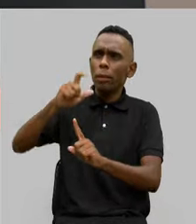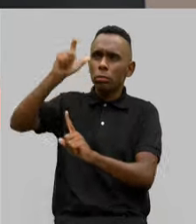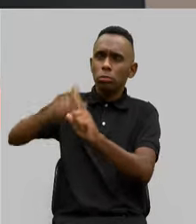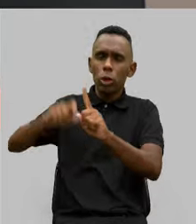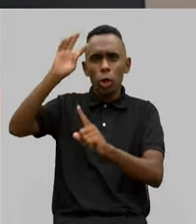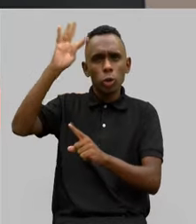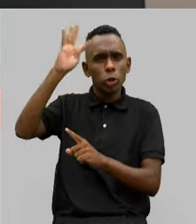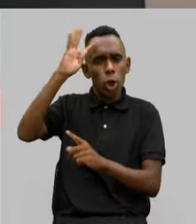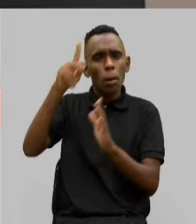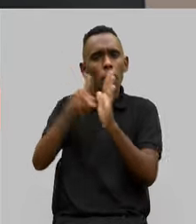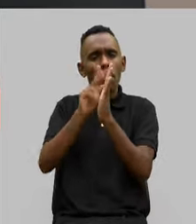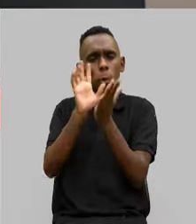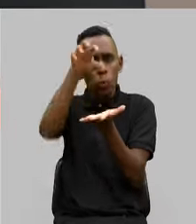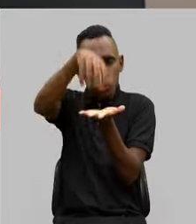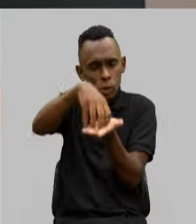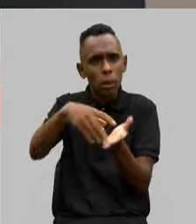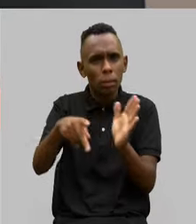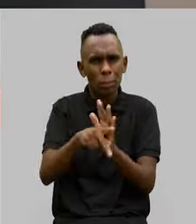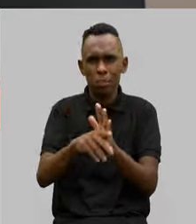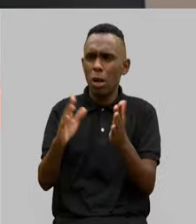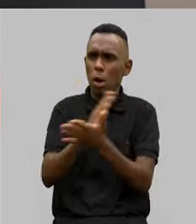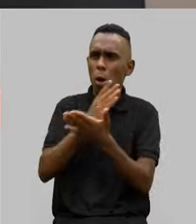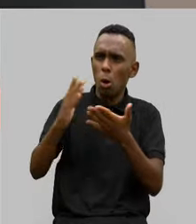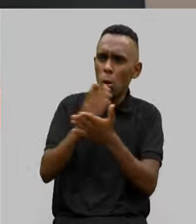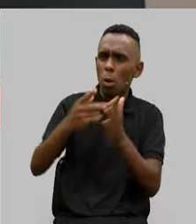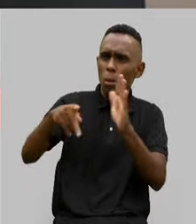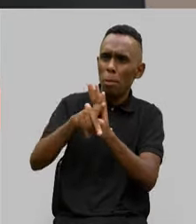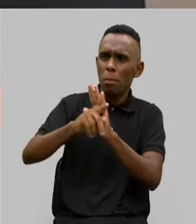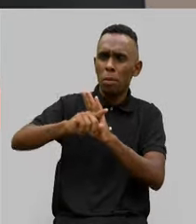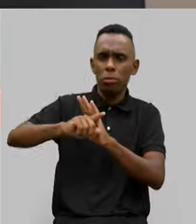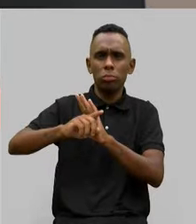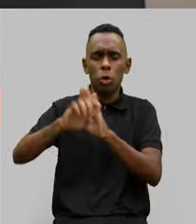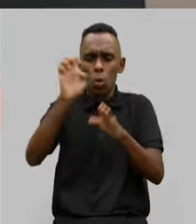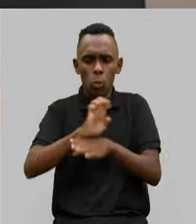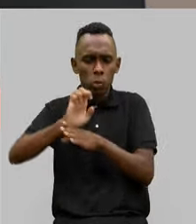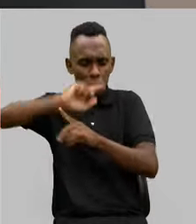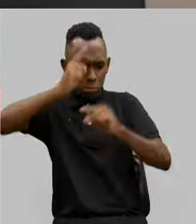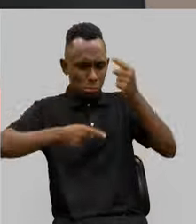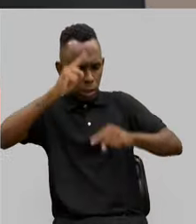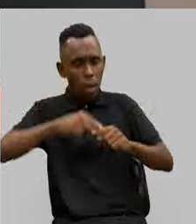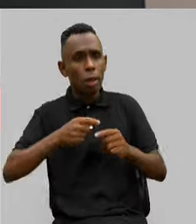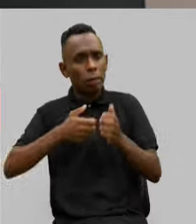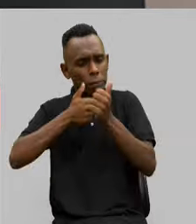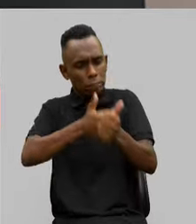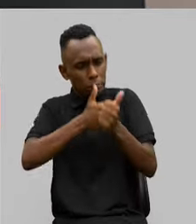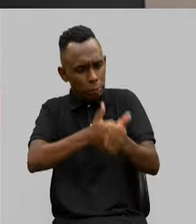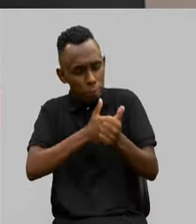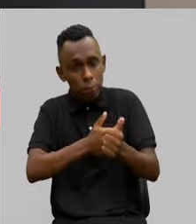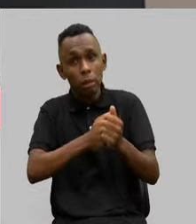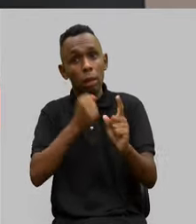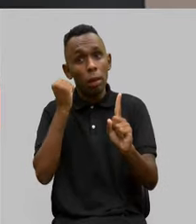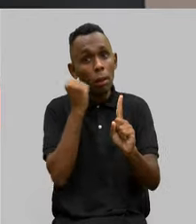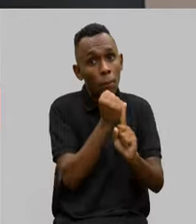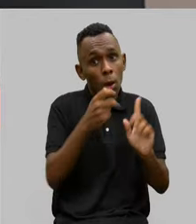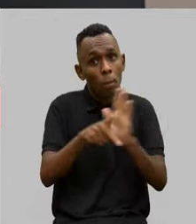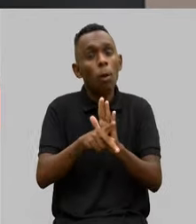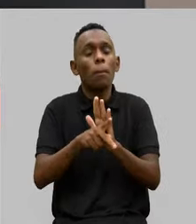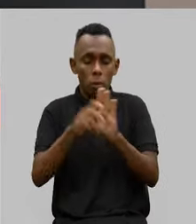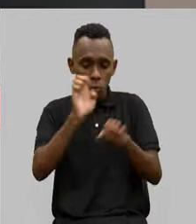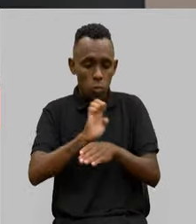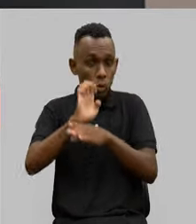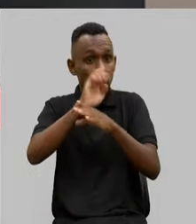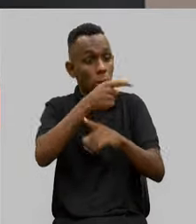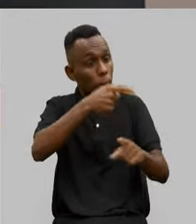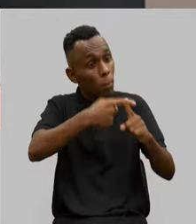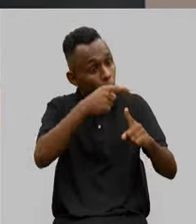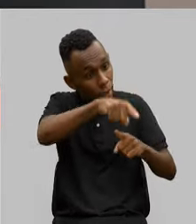lioc nric né contrariando um DG do estado na época e ele foi perseguido e assassinado pelo próprio estado porque ele fez uma